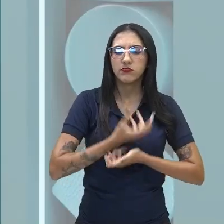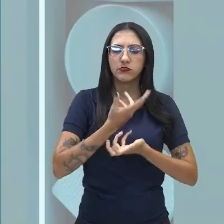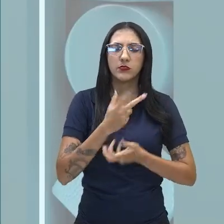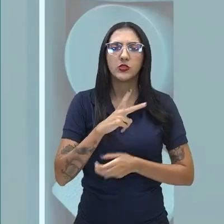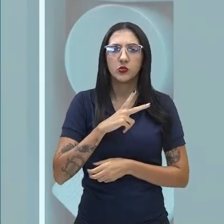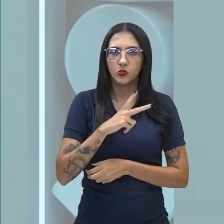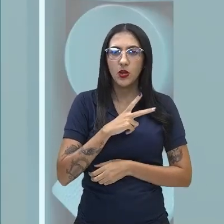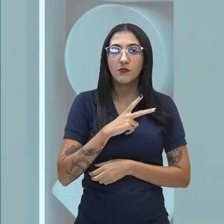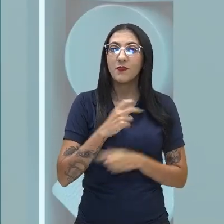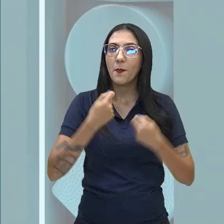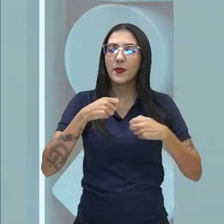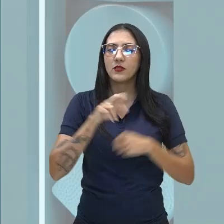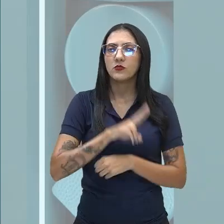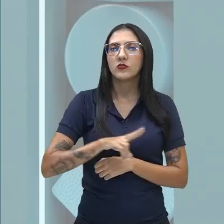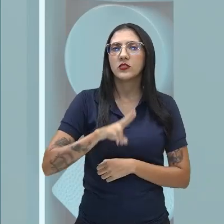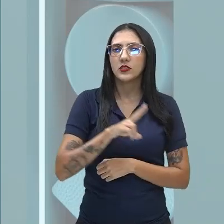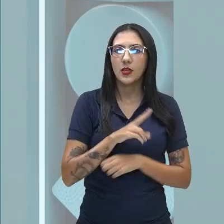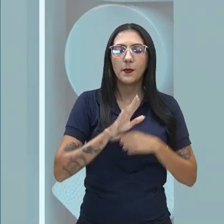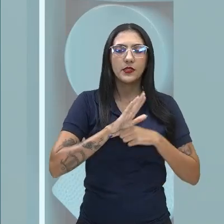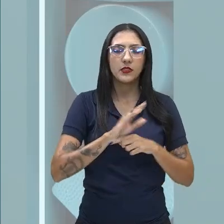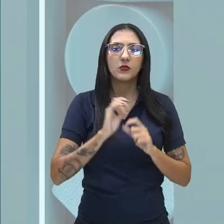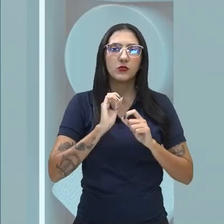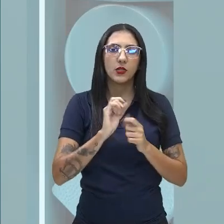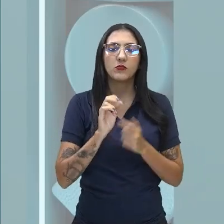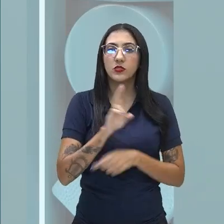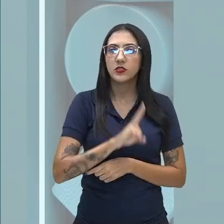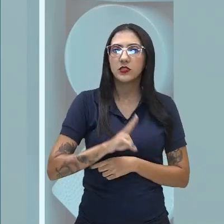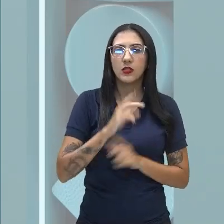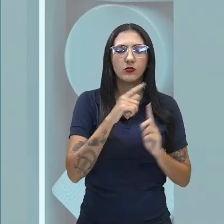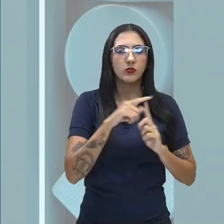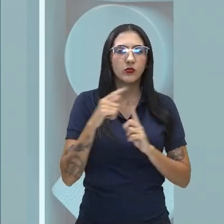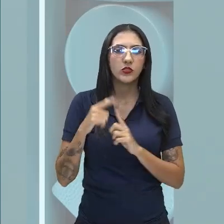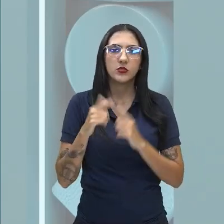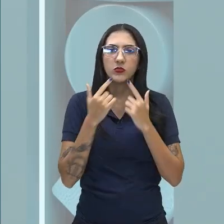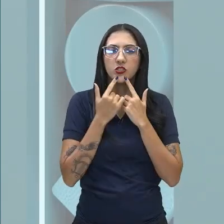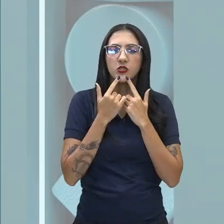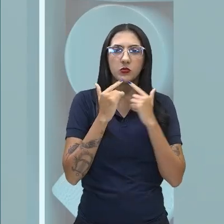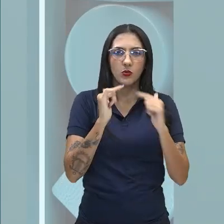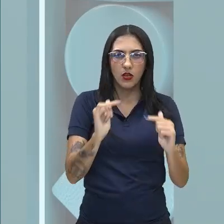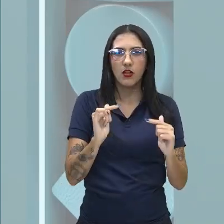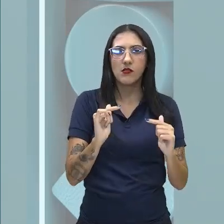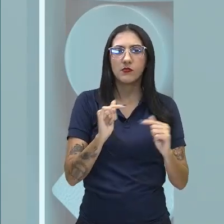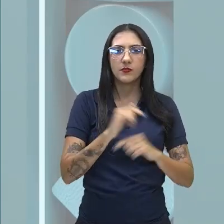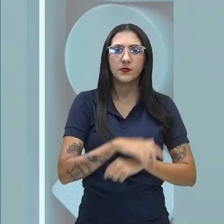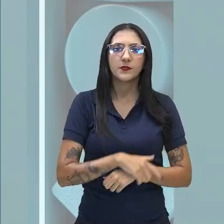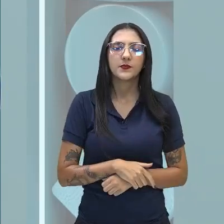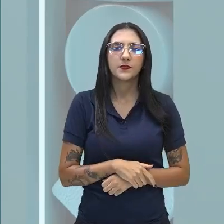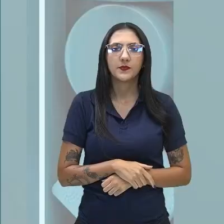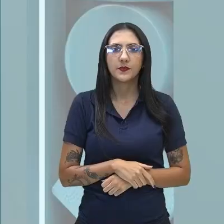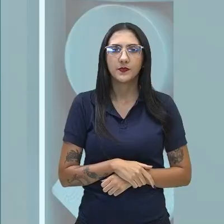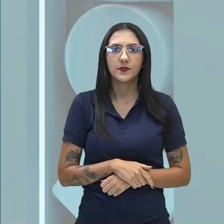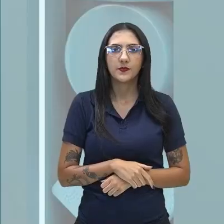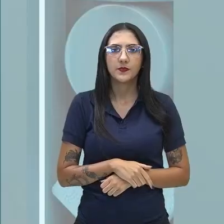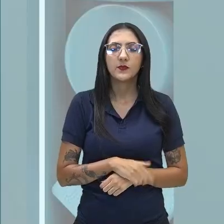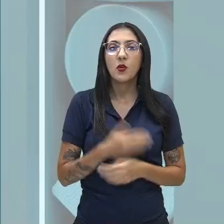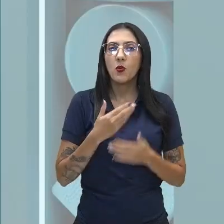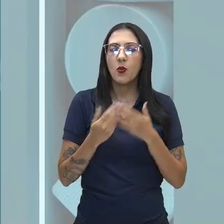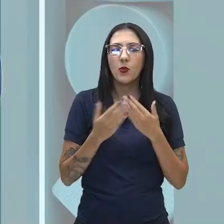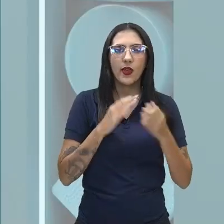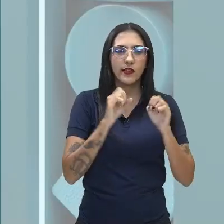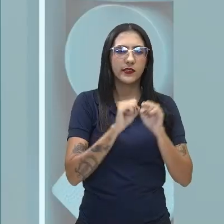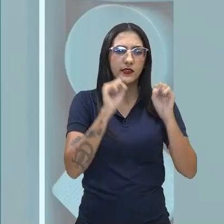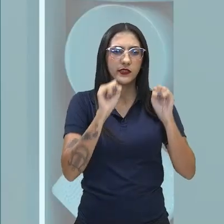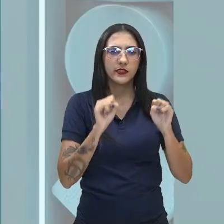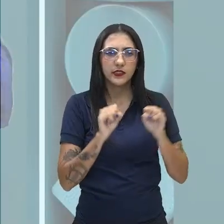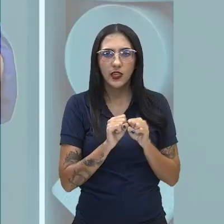interior. Ele precisa externar, precisa expressar utilizando a linguagem. Então, qualquer sistema,